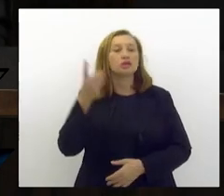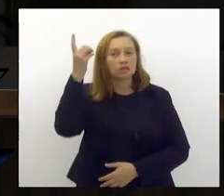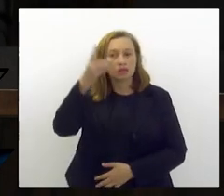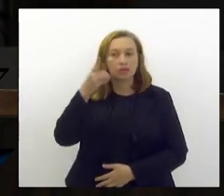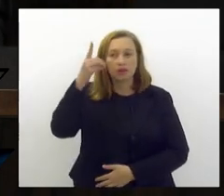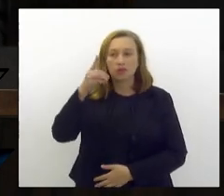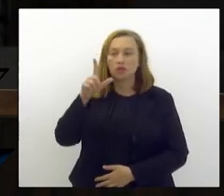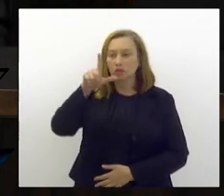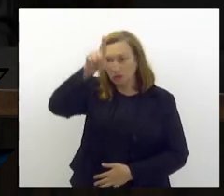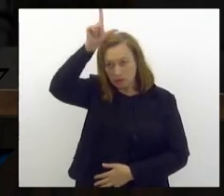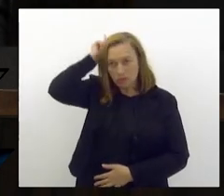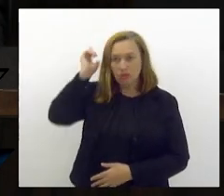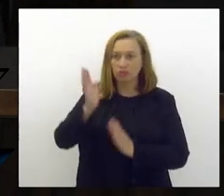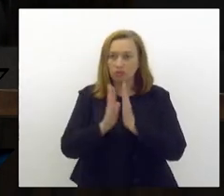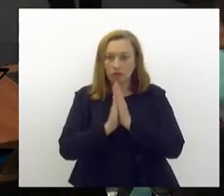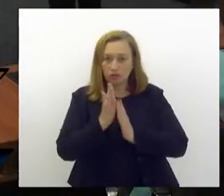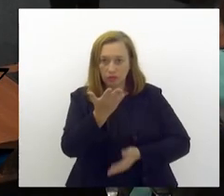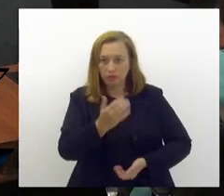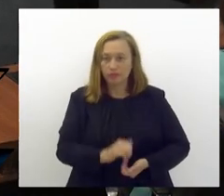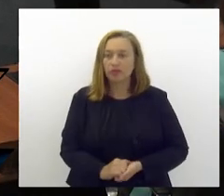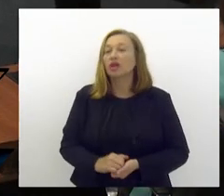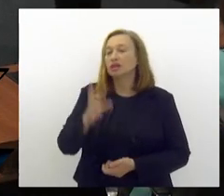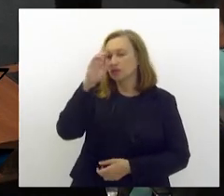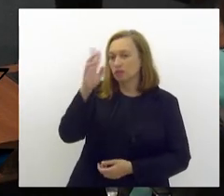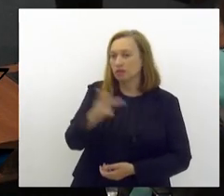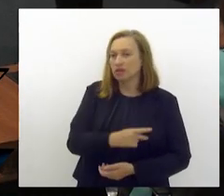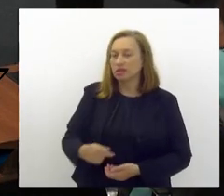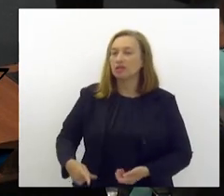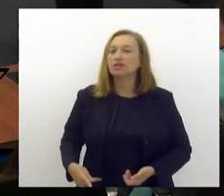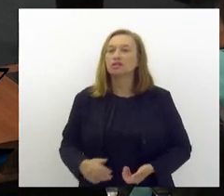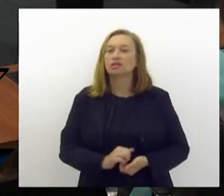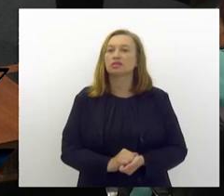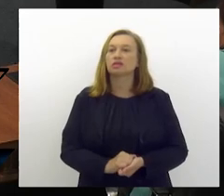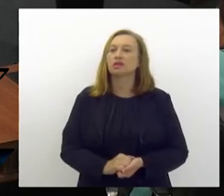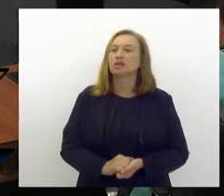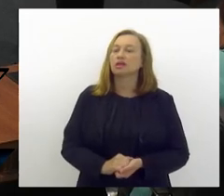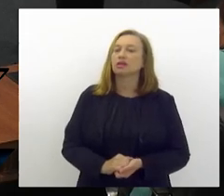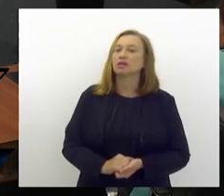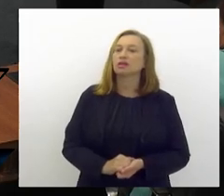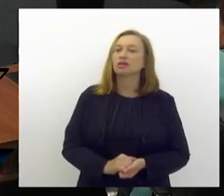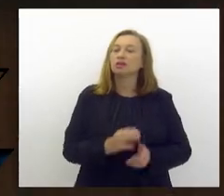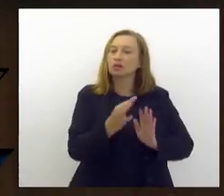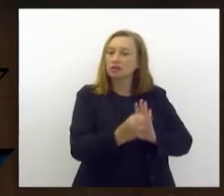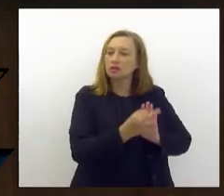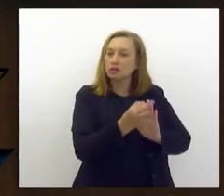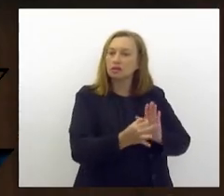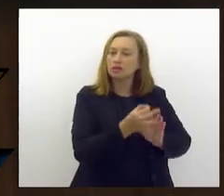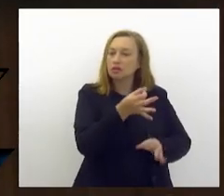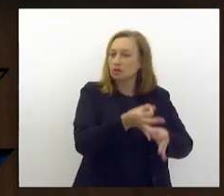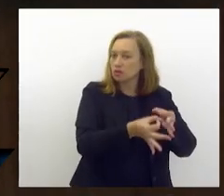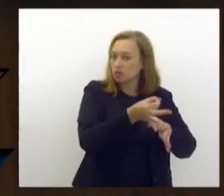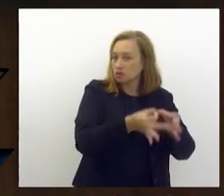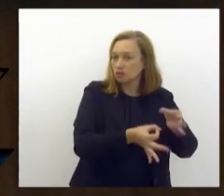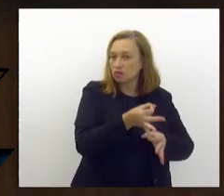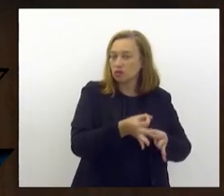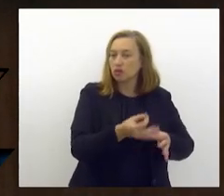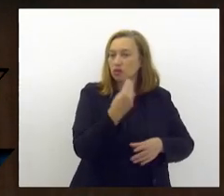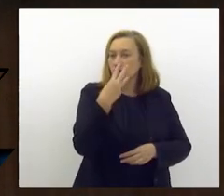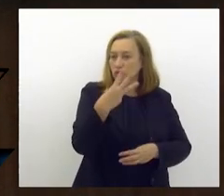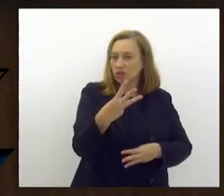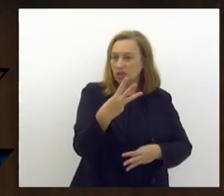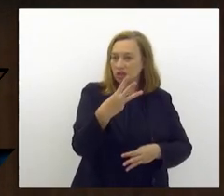deputado Luiz Paulo, por favor. Senhor presidente, parecer é pela juridicidade, com